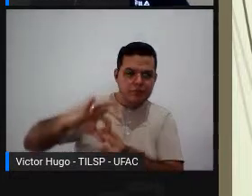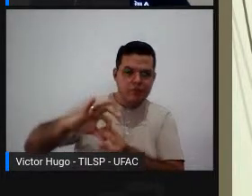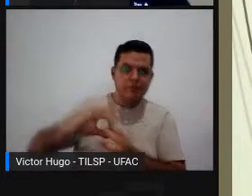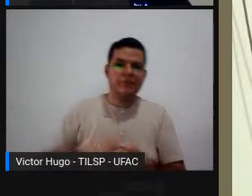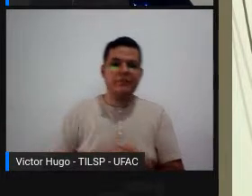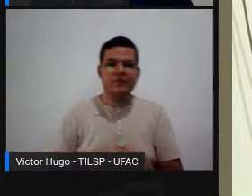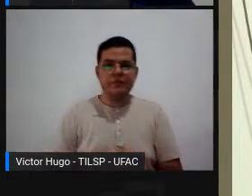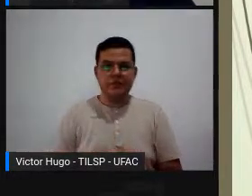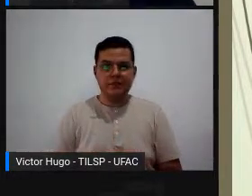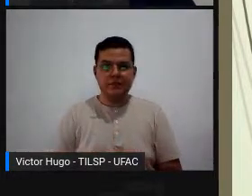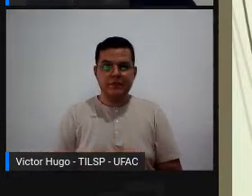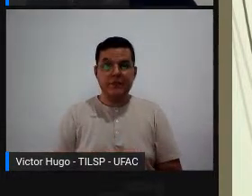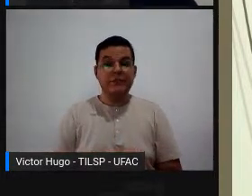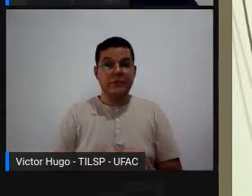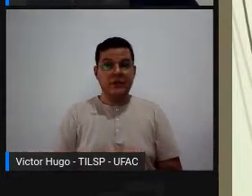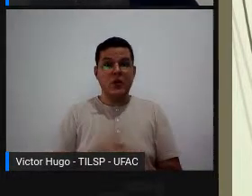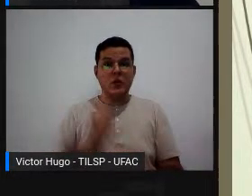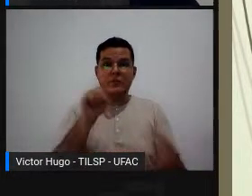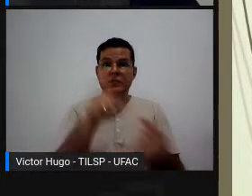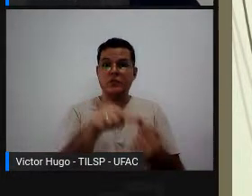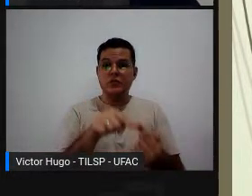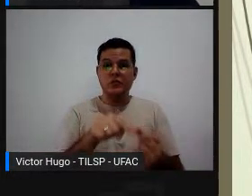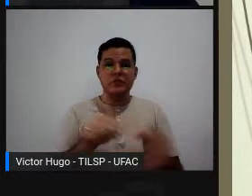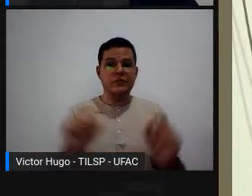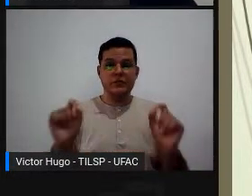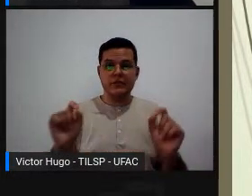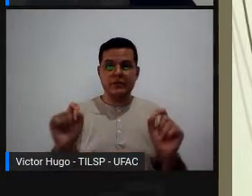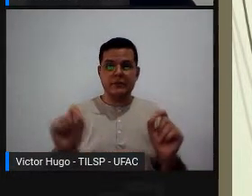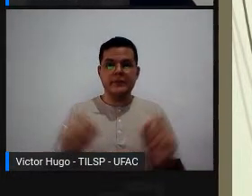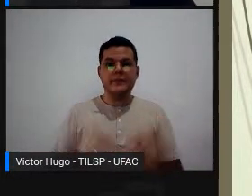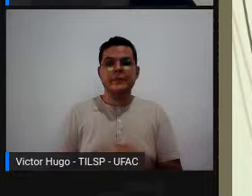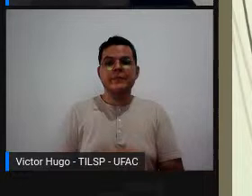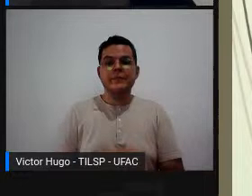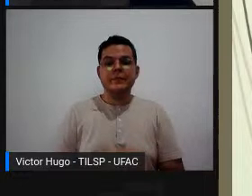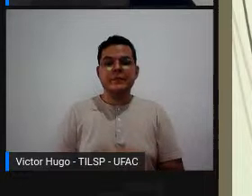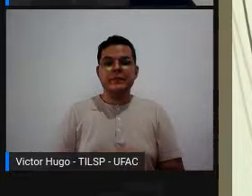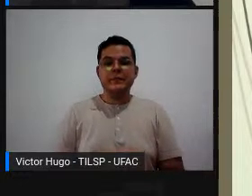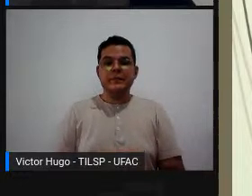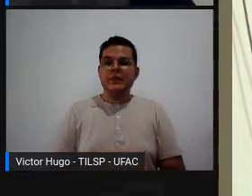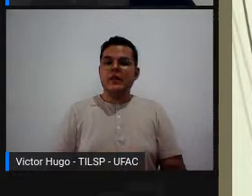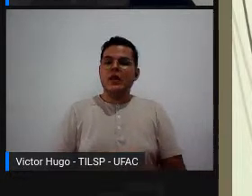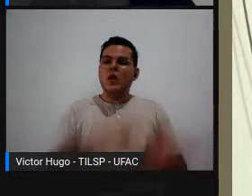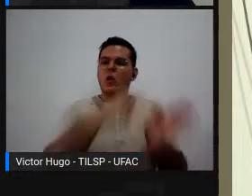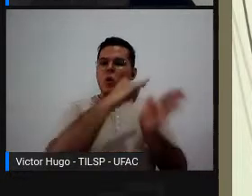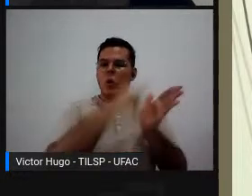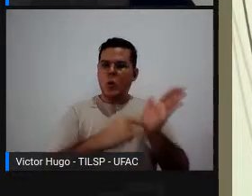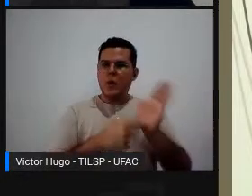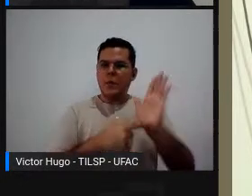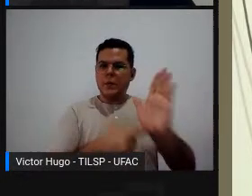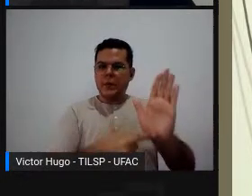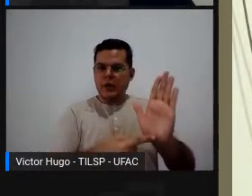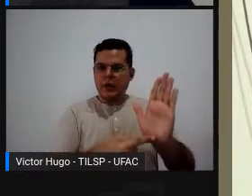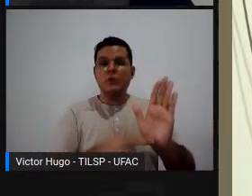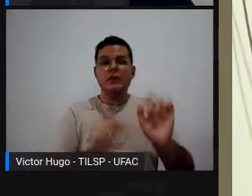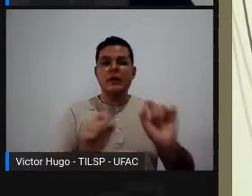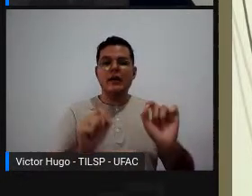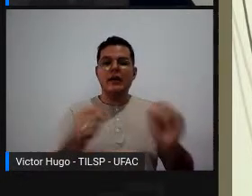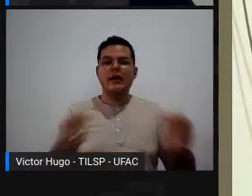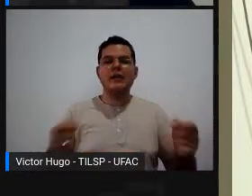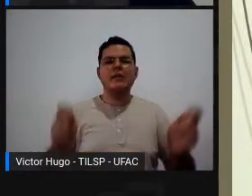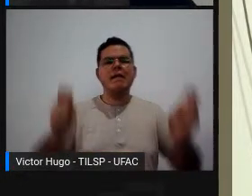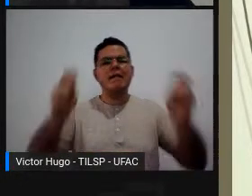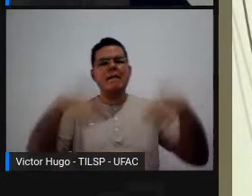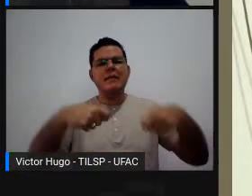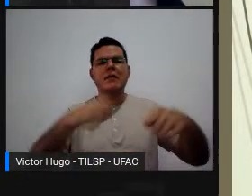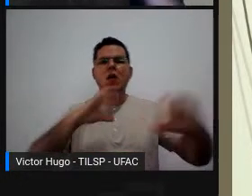objetivo, nós temos aí, posto no documento, a ideia de capacidade comunicativa dos alunos através da